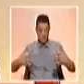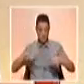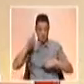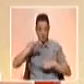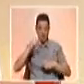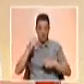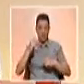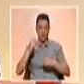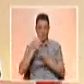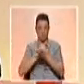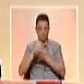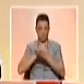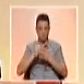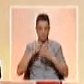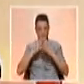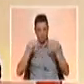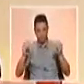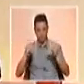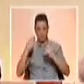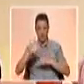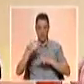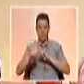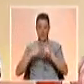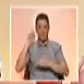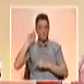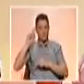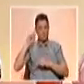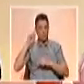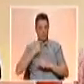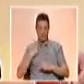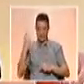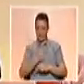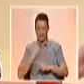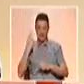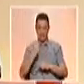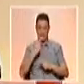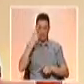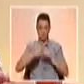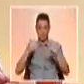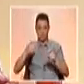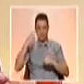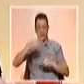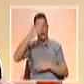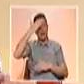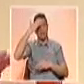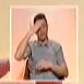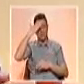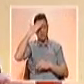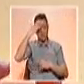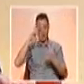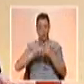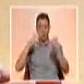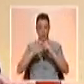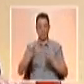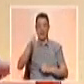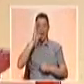Portanto, há realmente, o que é importante que cada cidadão tenha na sua cabeça é que o problema